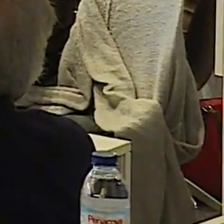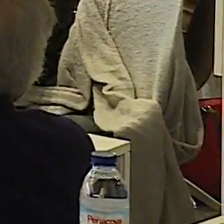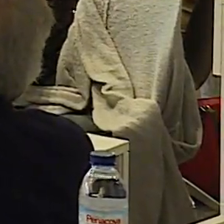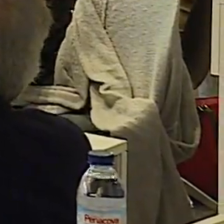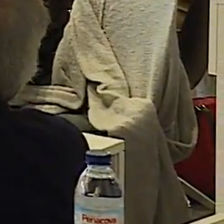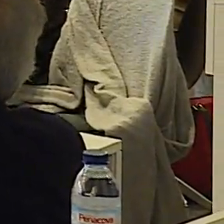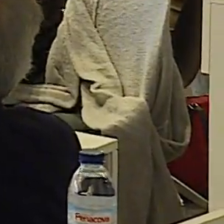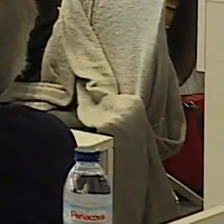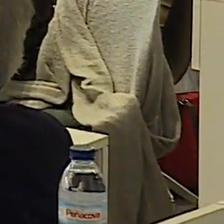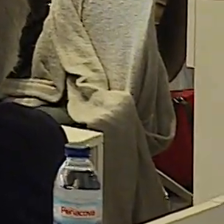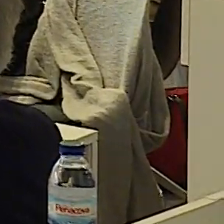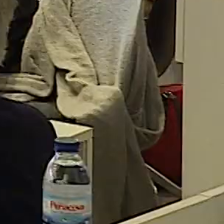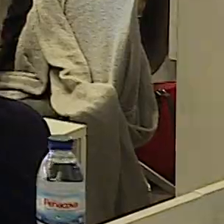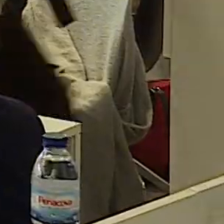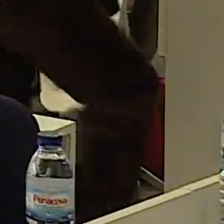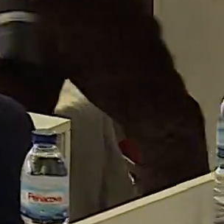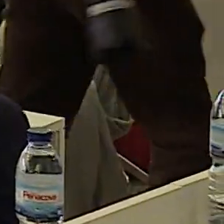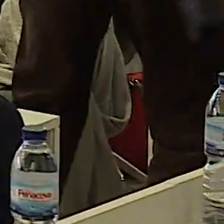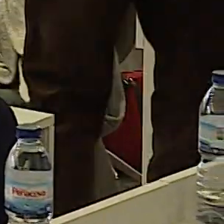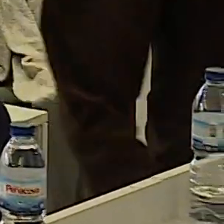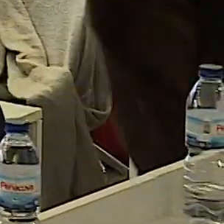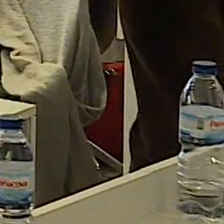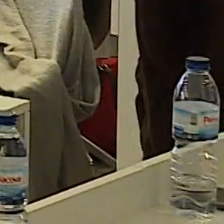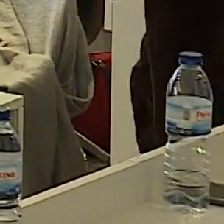que o percorrem assumem ser vencedor.